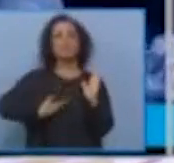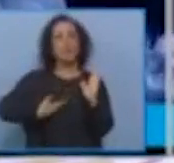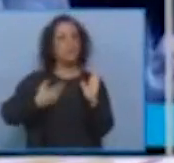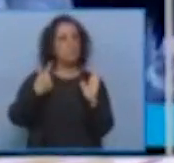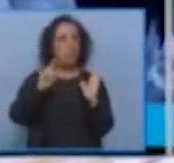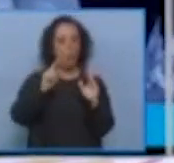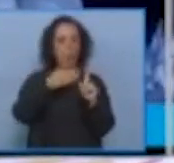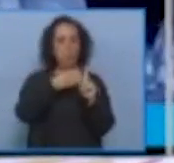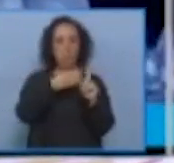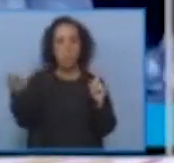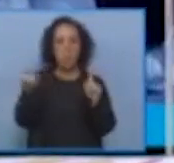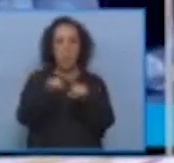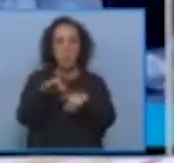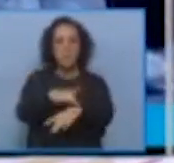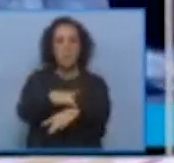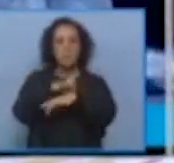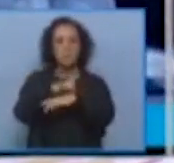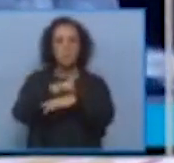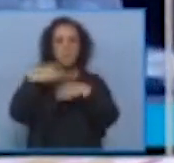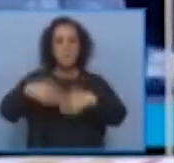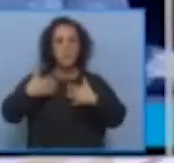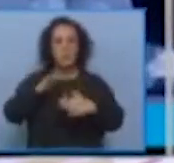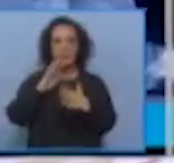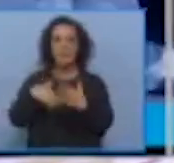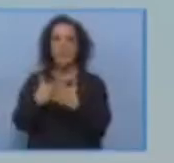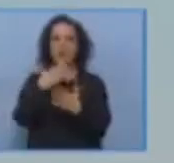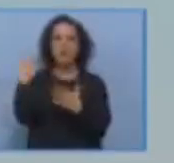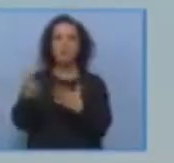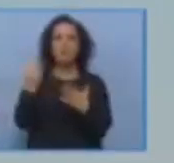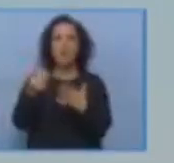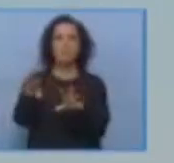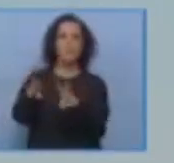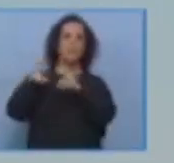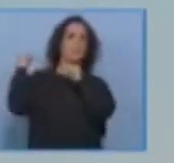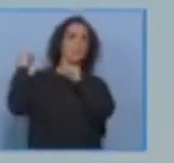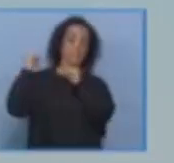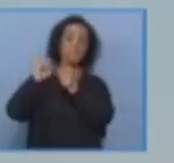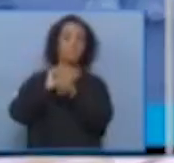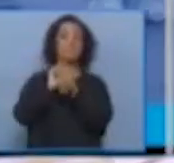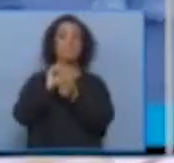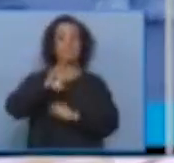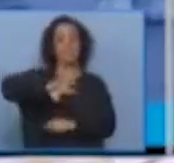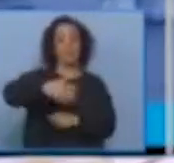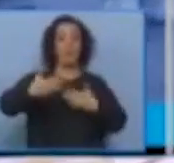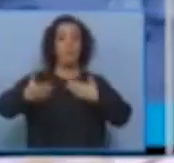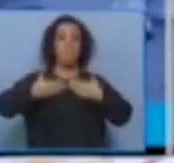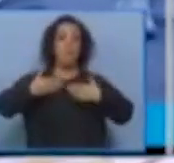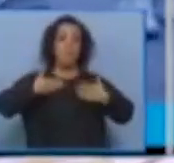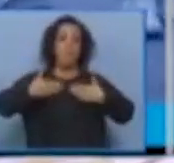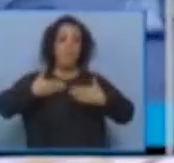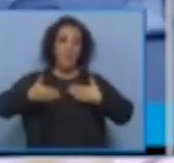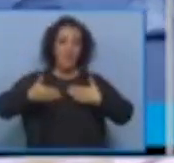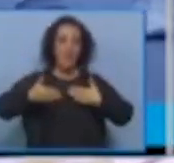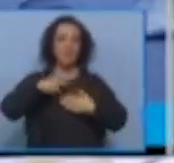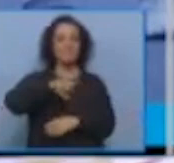um desvio enorme que afeta muito a captação dos jovens. O Panamá ainda é, digamos, um daqueles países